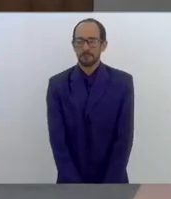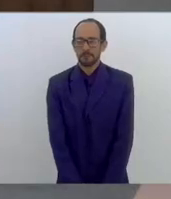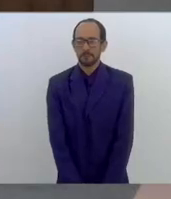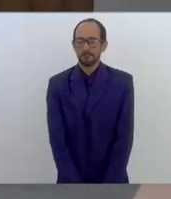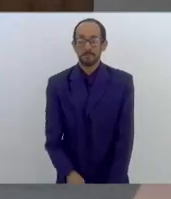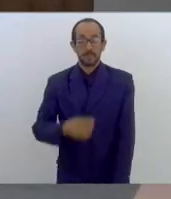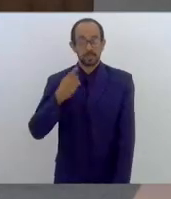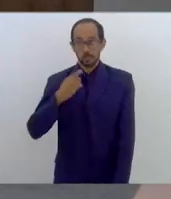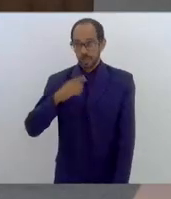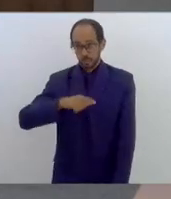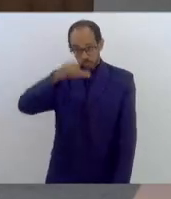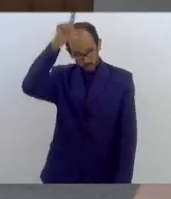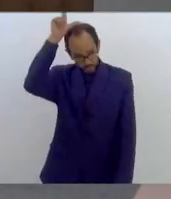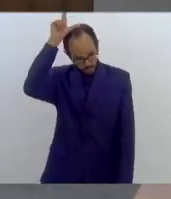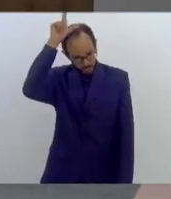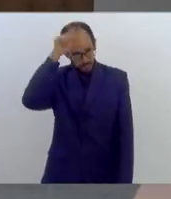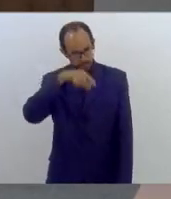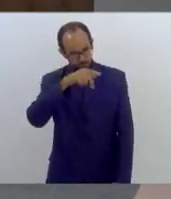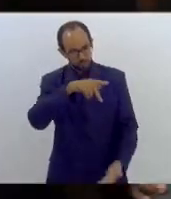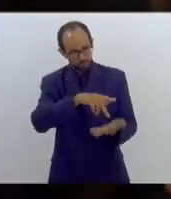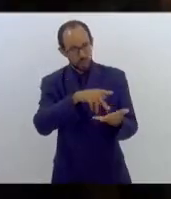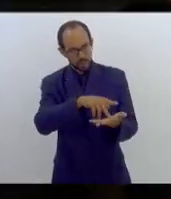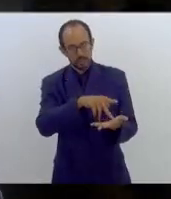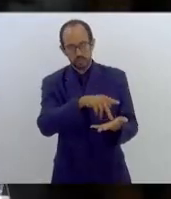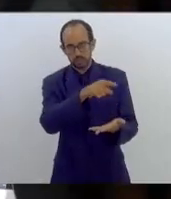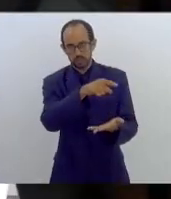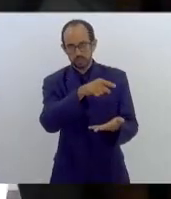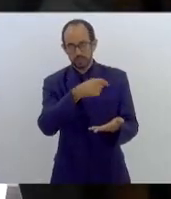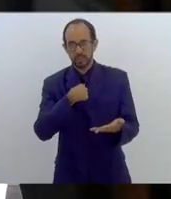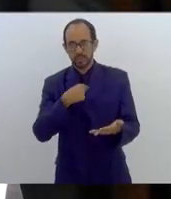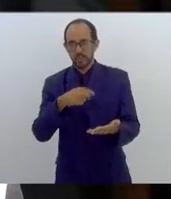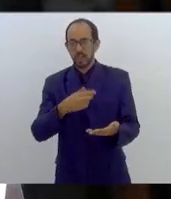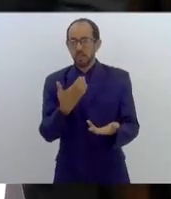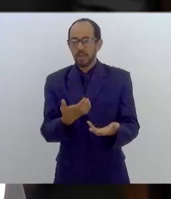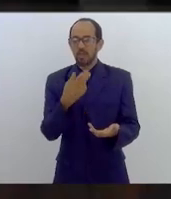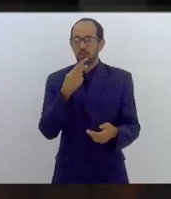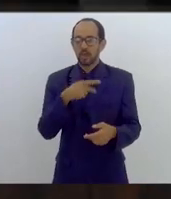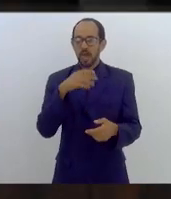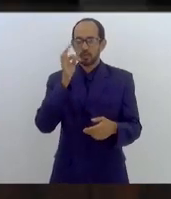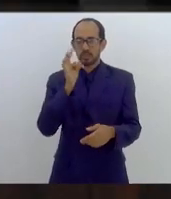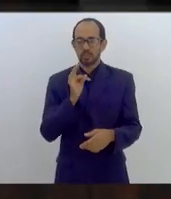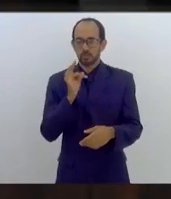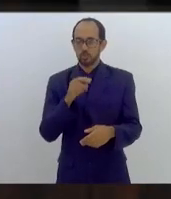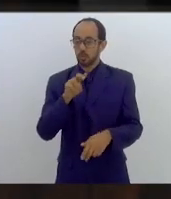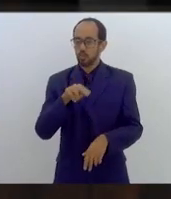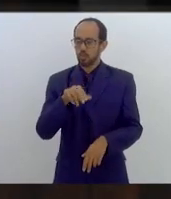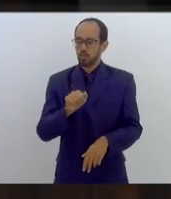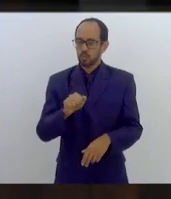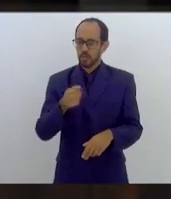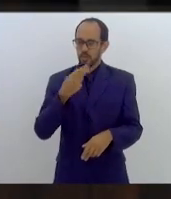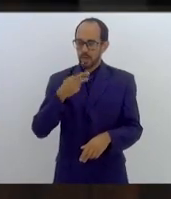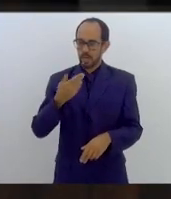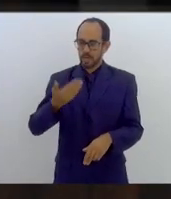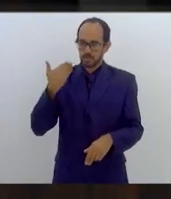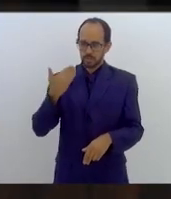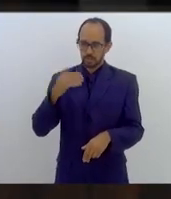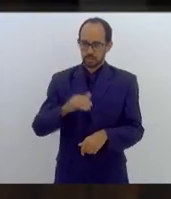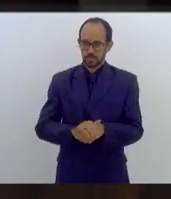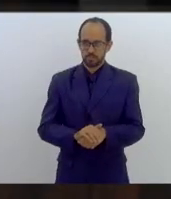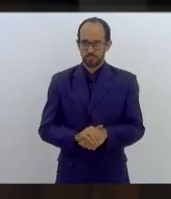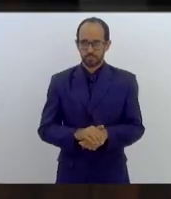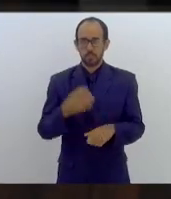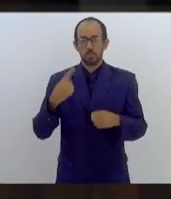Deputado Luiz, é verdade, eu vou aqui dar um testemunho que eu nunca falei para o doutor Rodrigo. É porque a